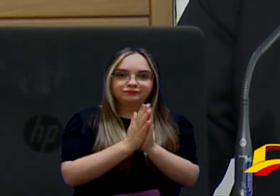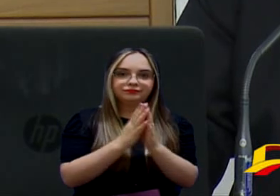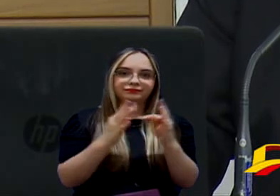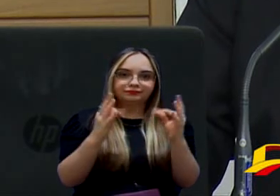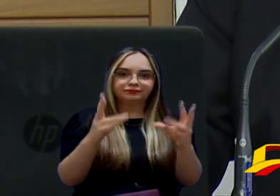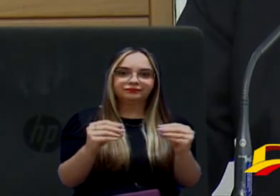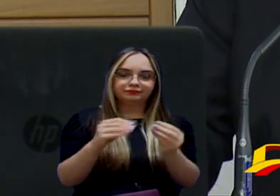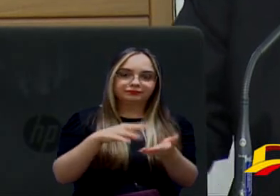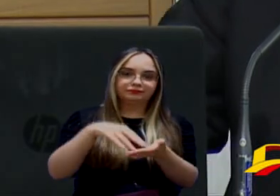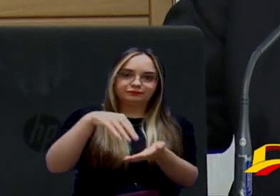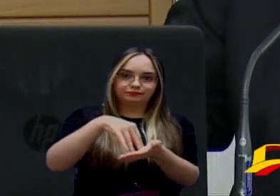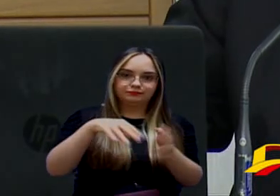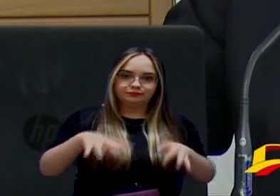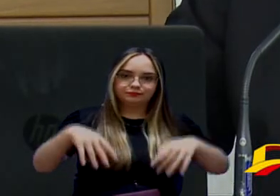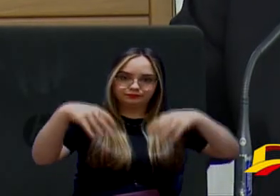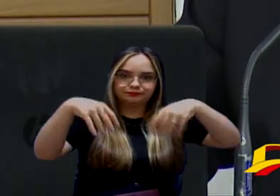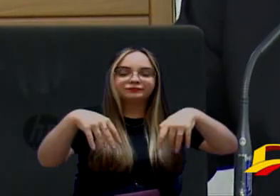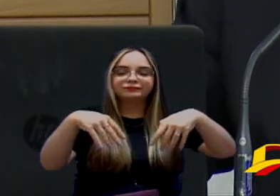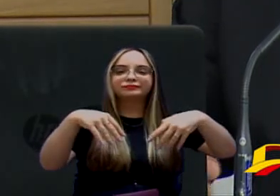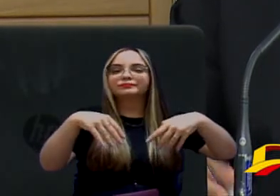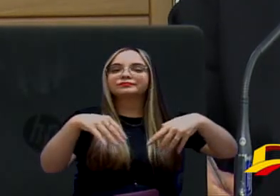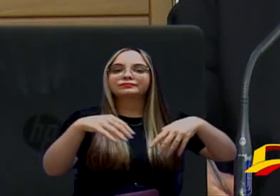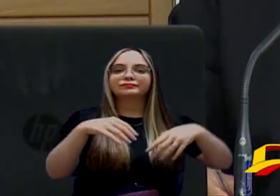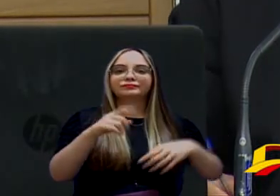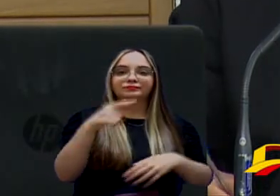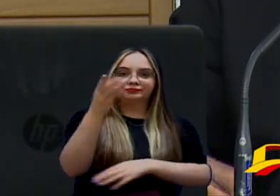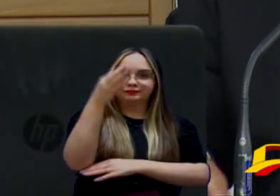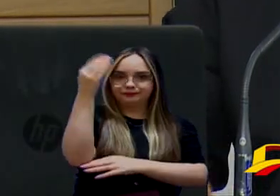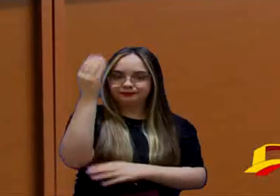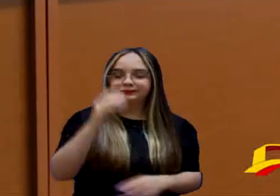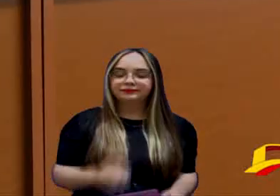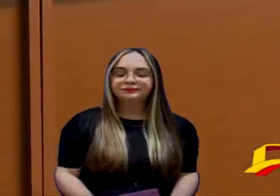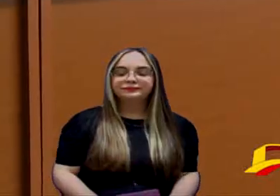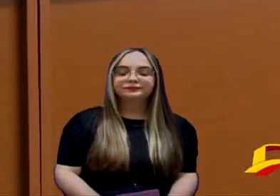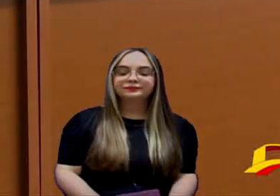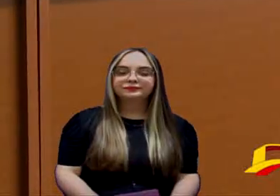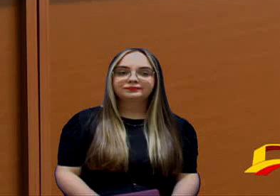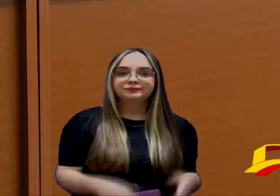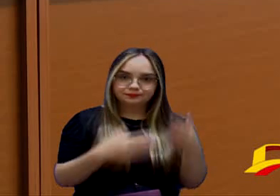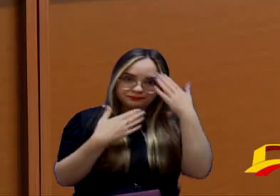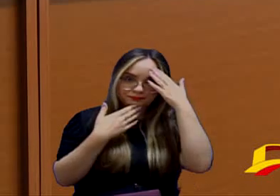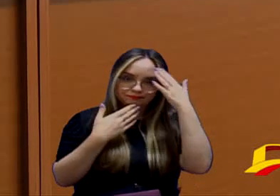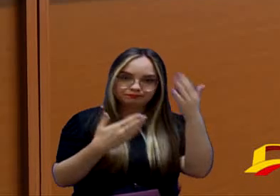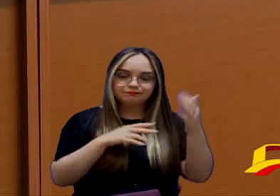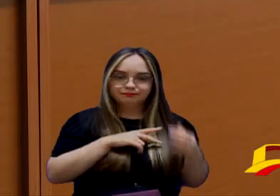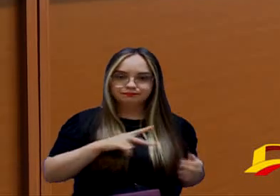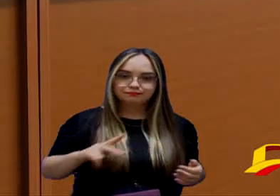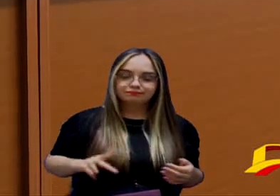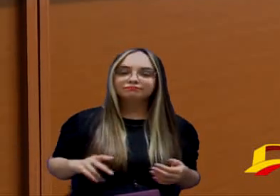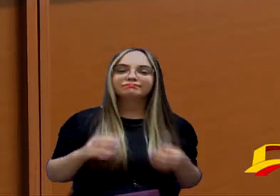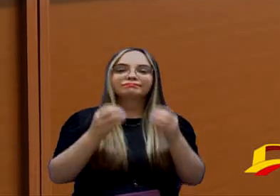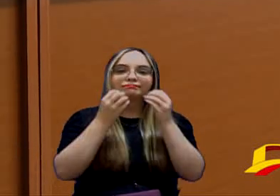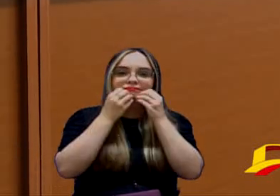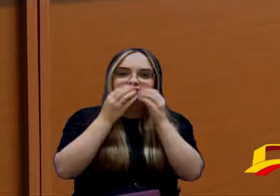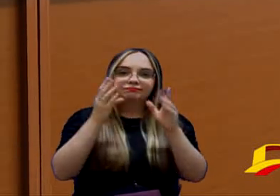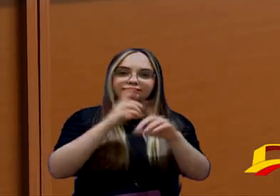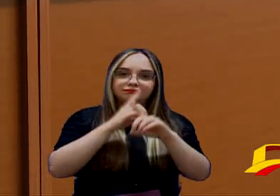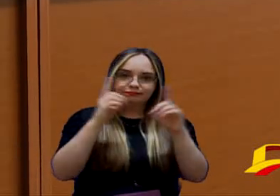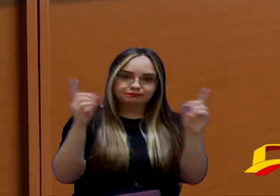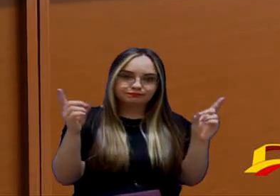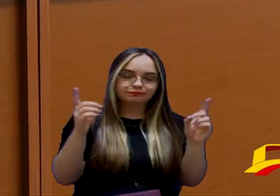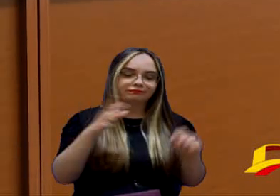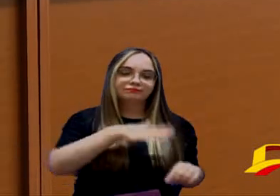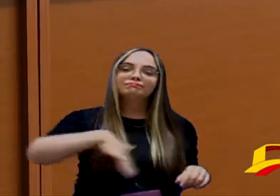pudesse ficar em pé logo em seguida estaremos ouvindo o hino nacional Obrigado Presidente Bom dia presidente Bom dia